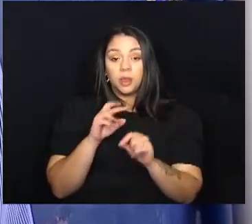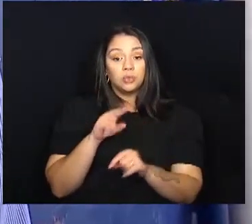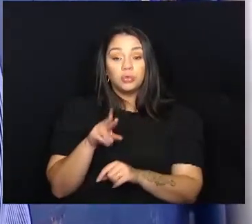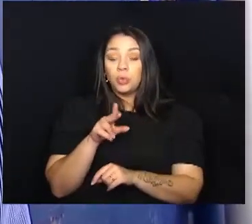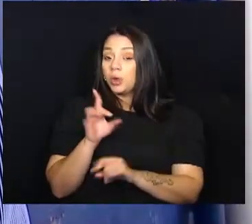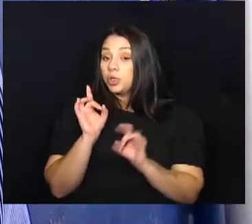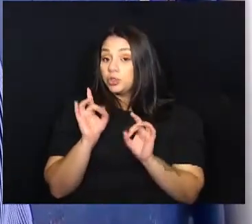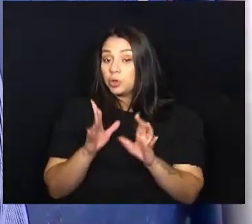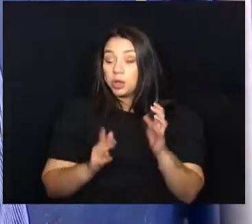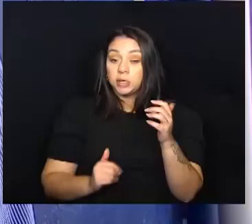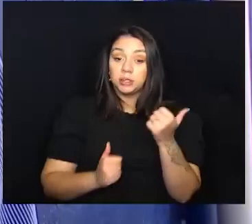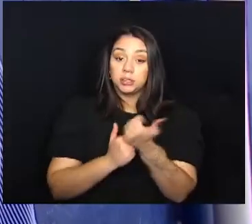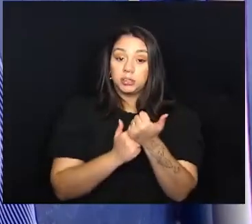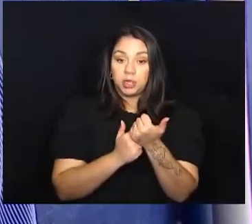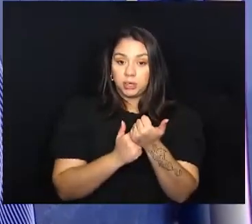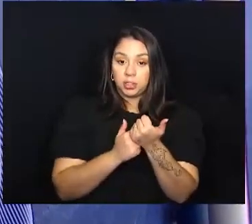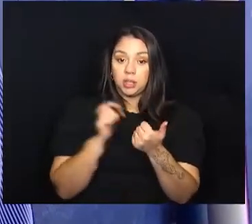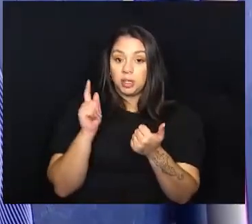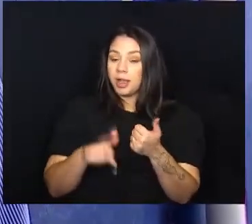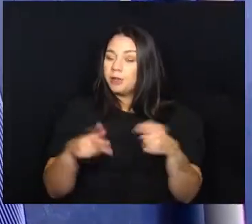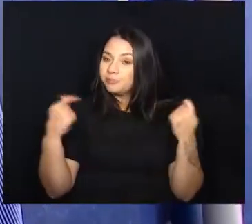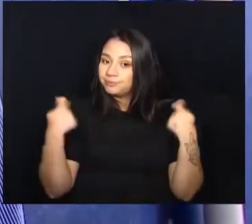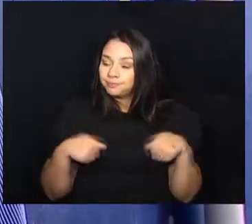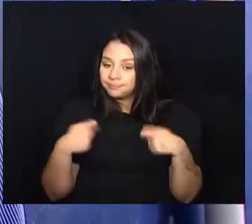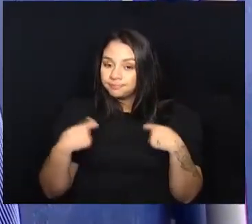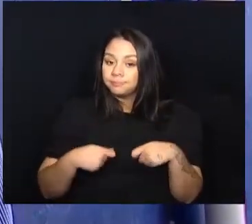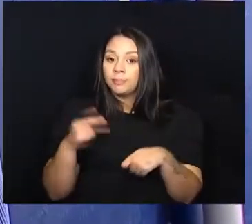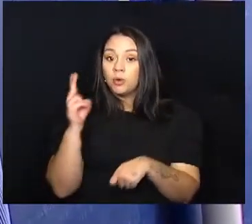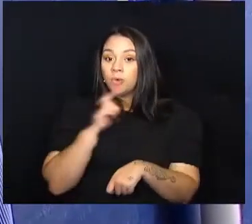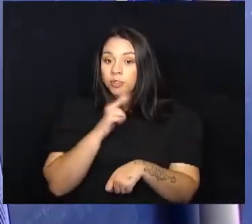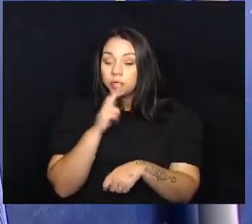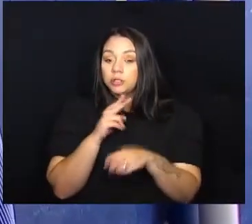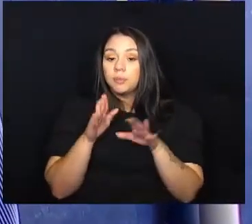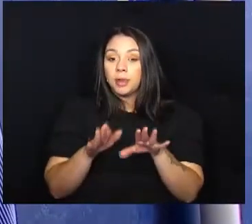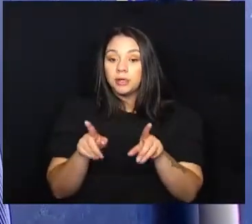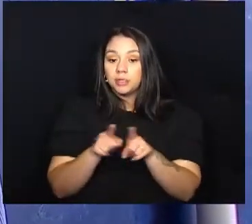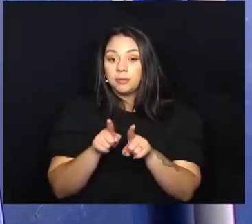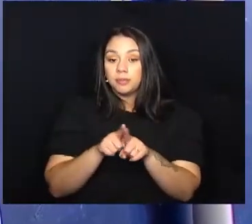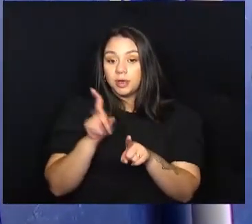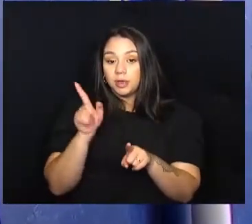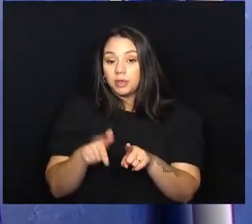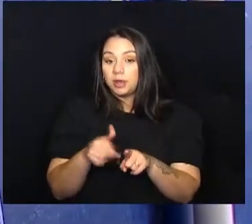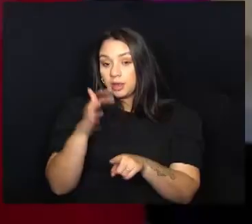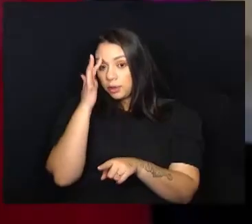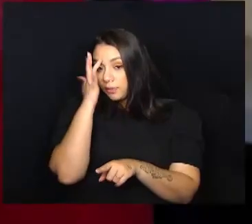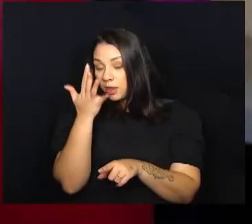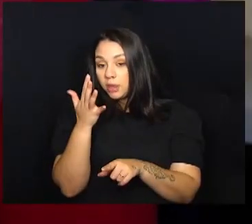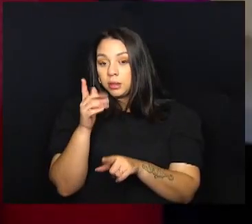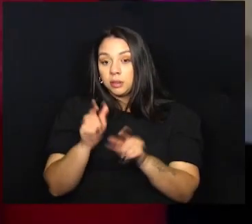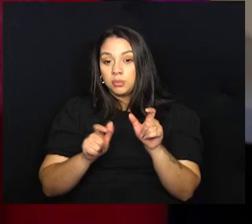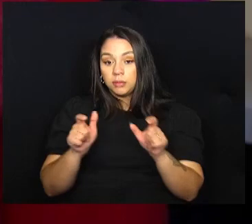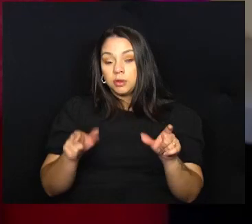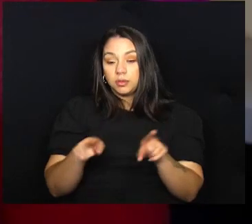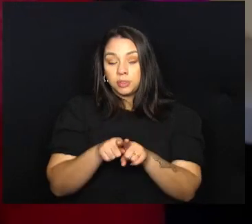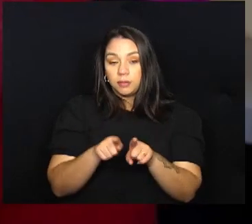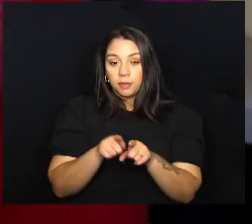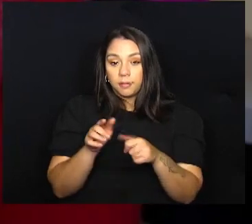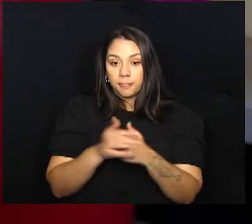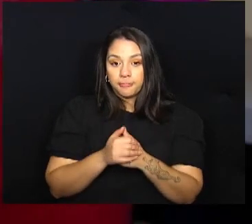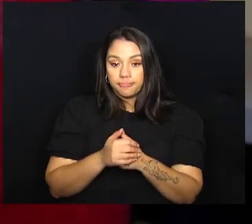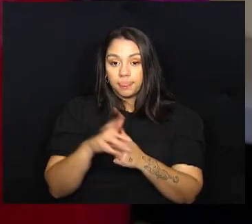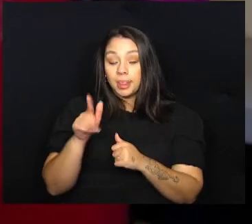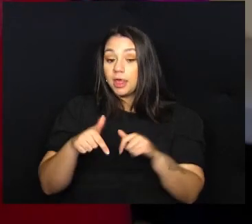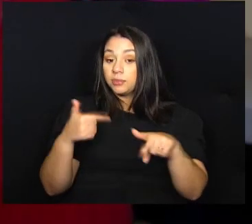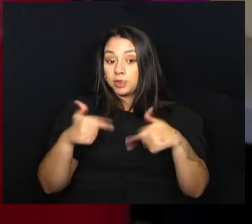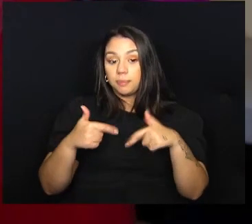dar assistência, que é super necessária e emergencial, mas que tem uma porta de saída para essas pessoas. Esse é um trabalho essencial aqui